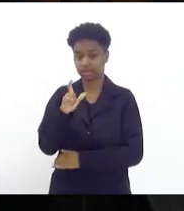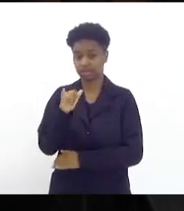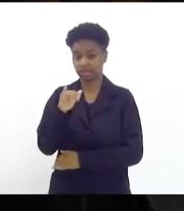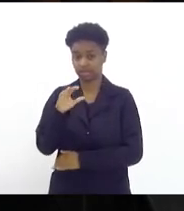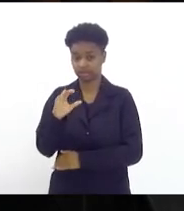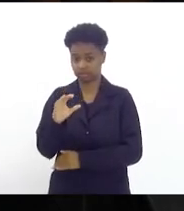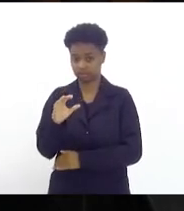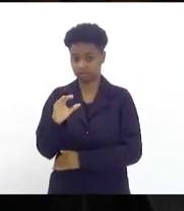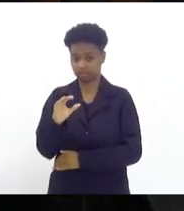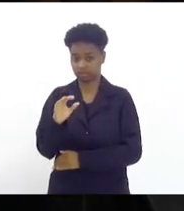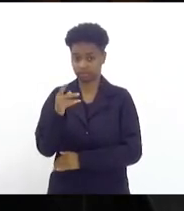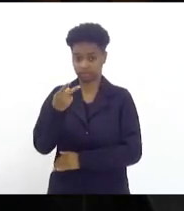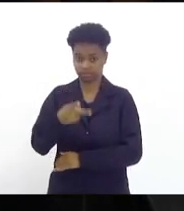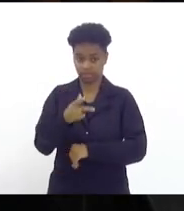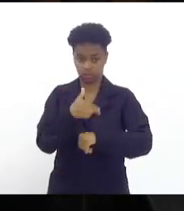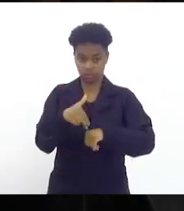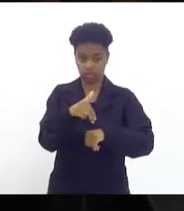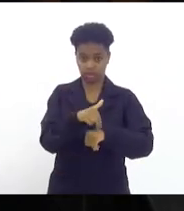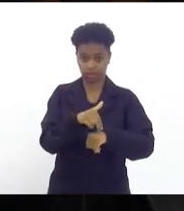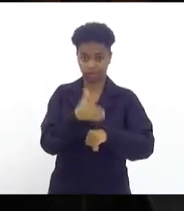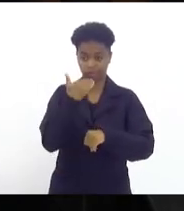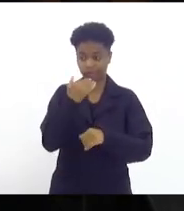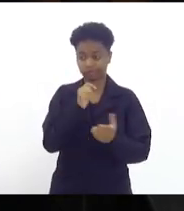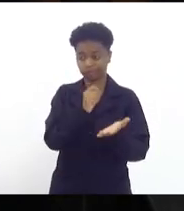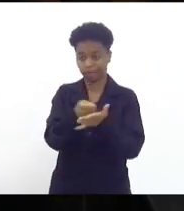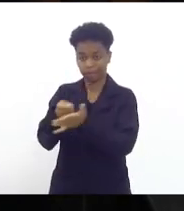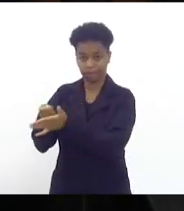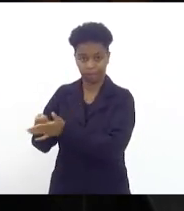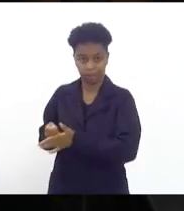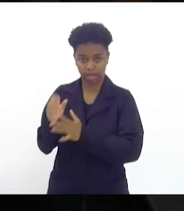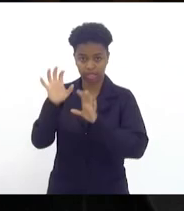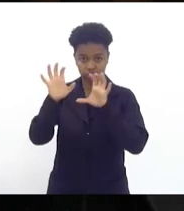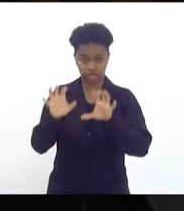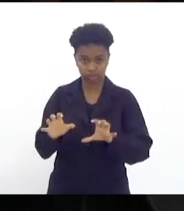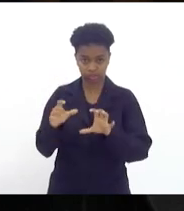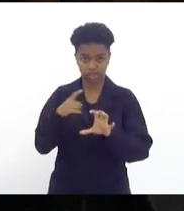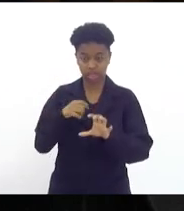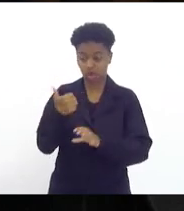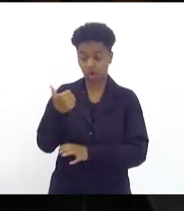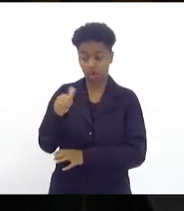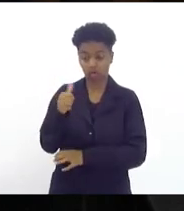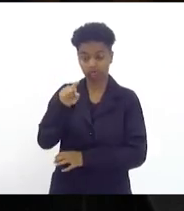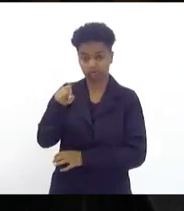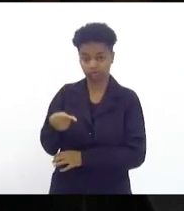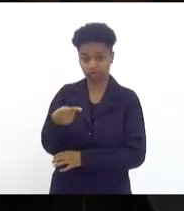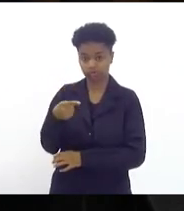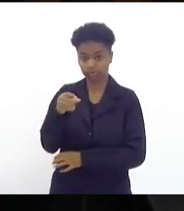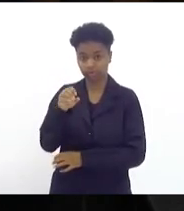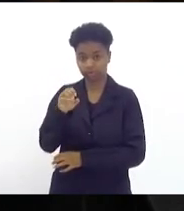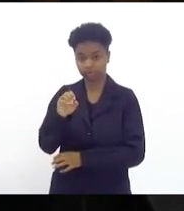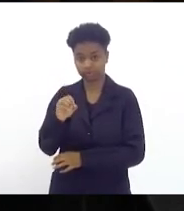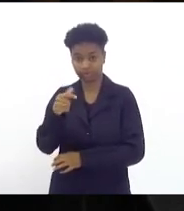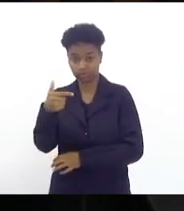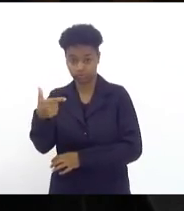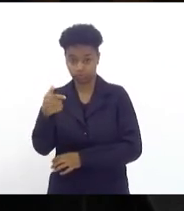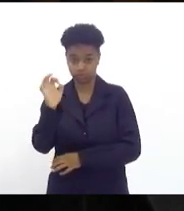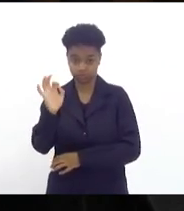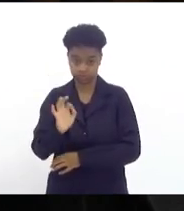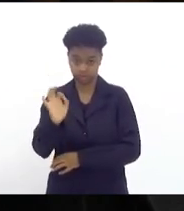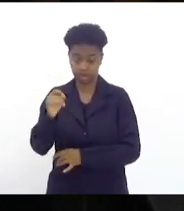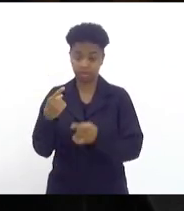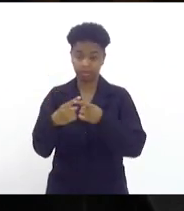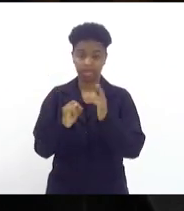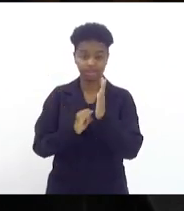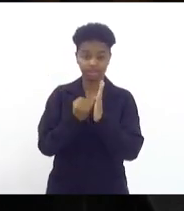que a união cobra dos Estados de 11,2 inflação de 6